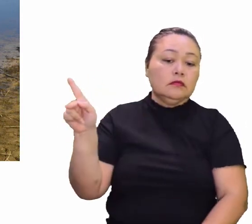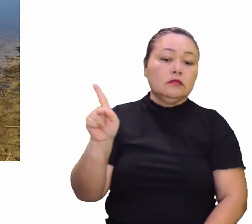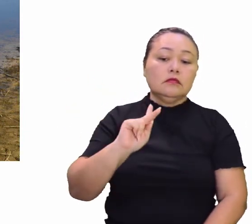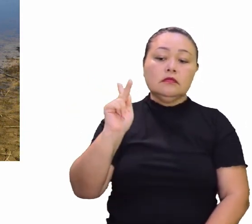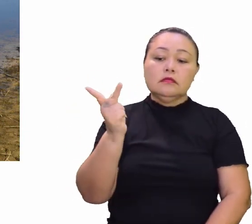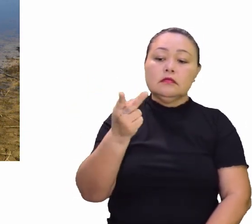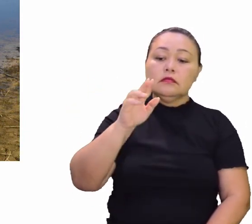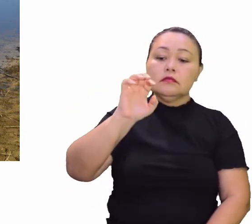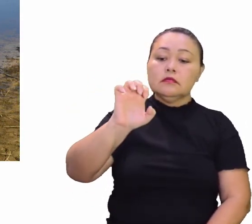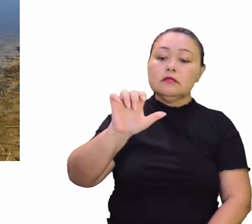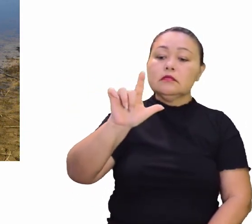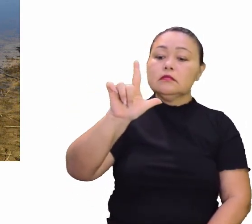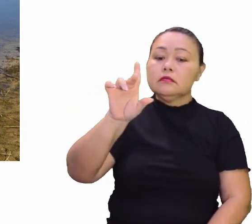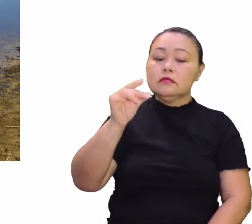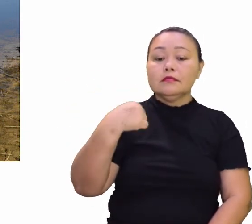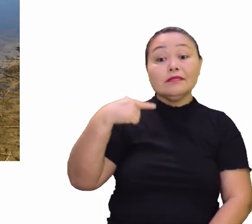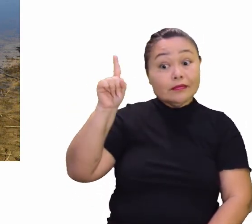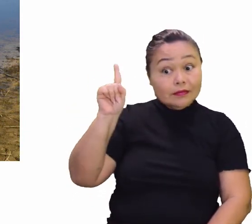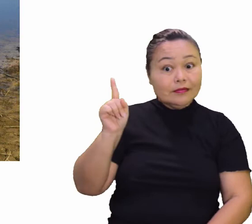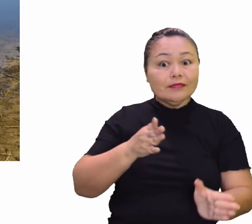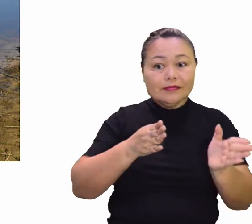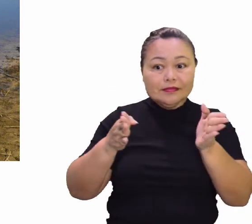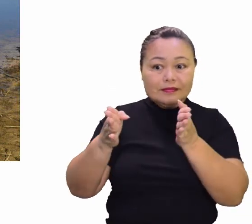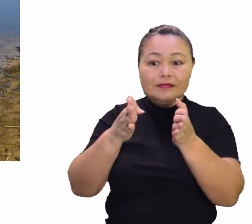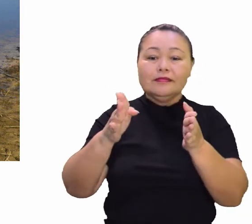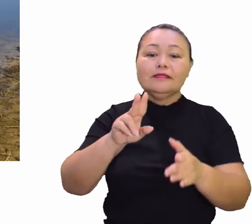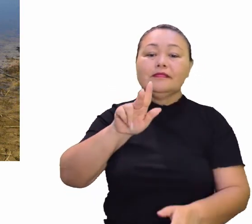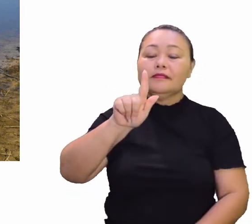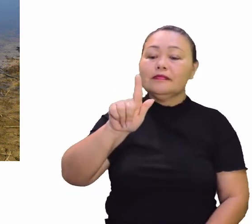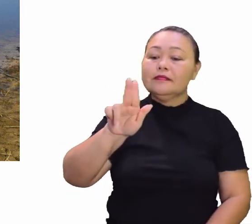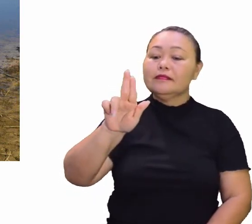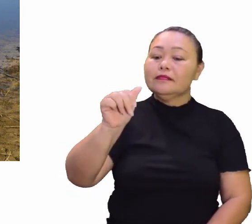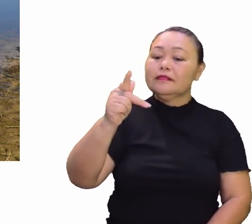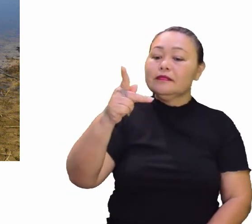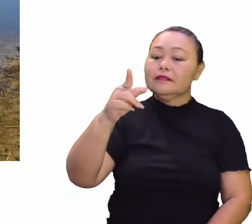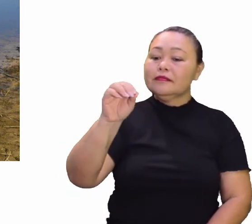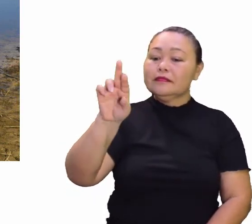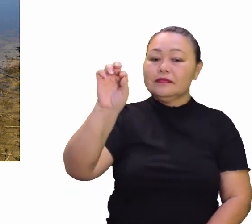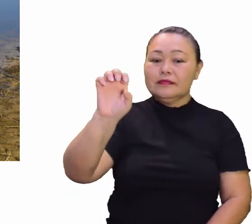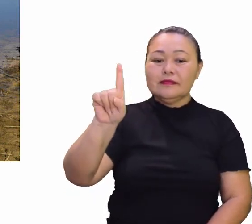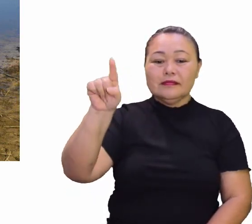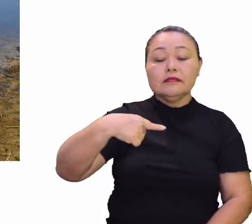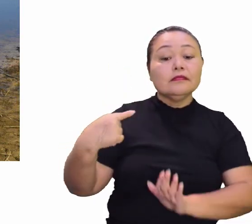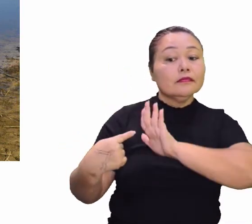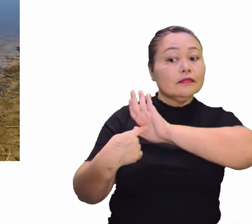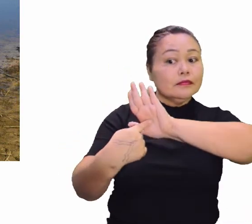Redla. Ela estava lá no Vale do Guaporé, Rogério. Olha só que legal. E ela estava